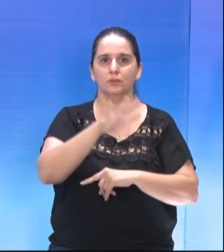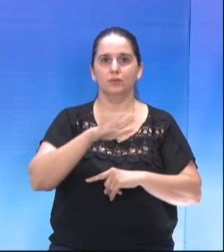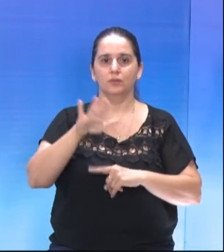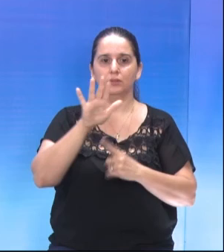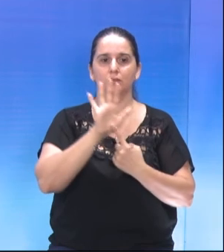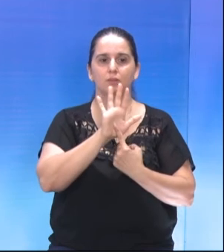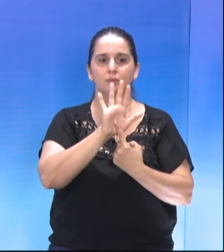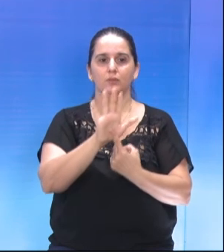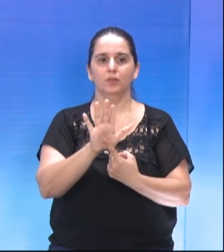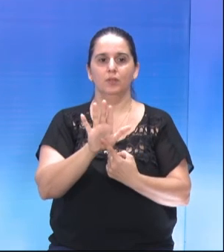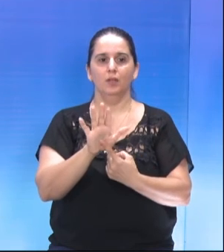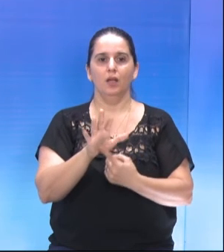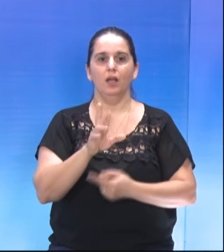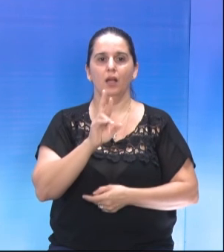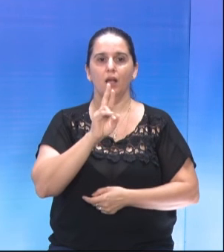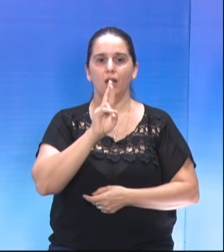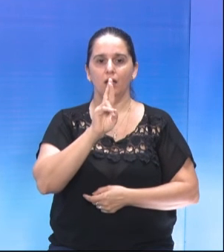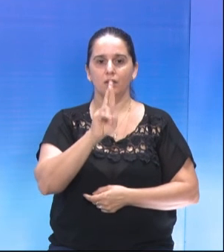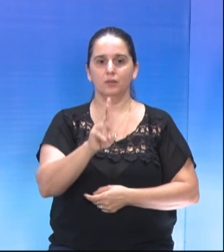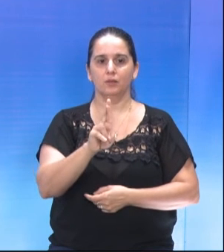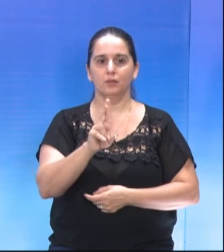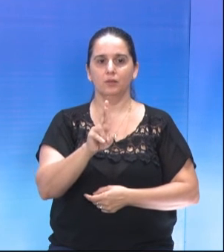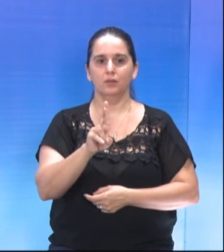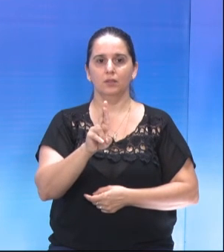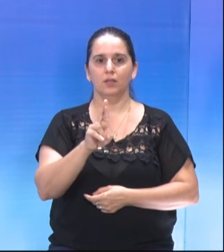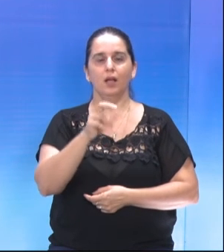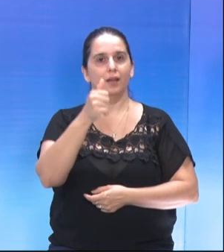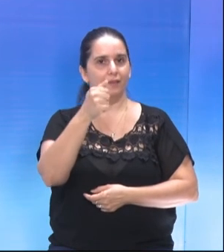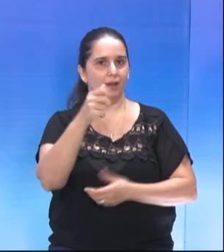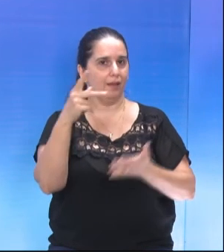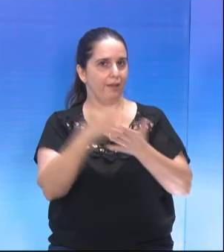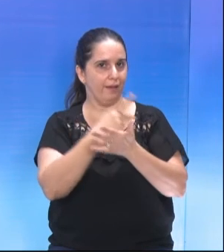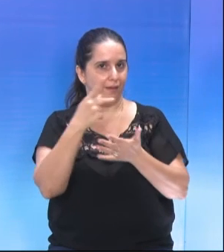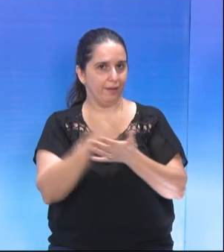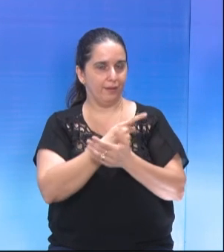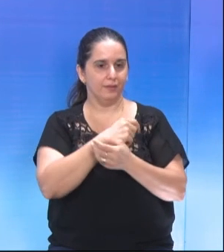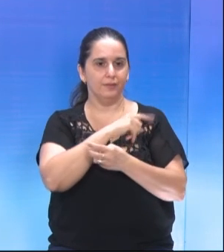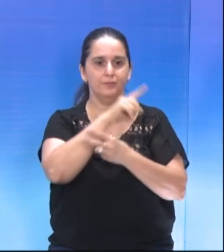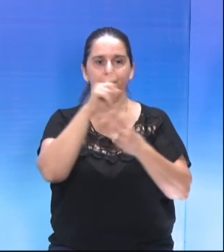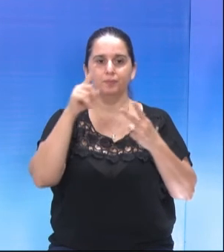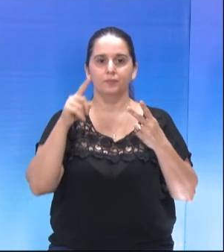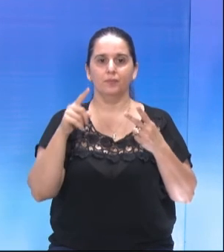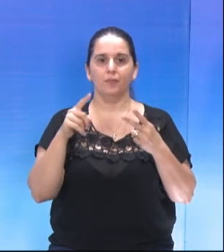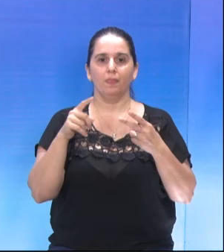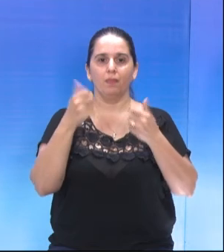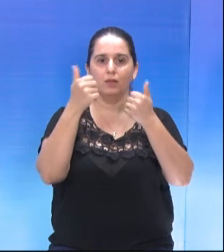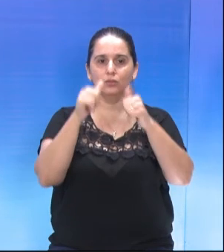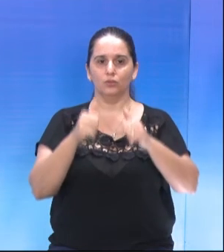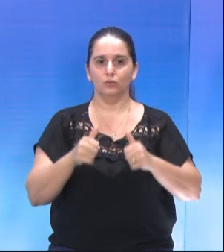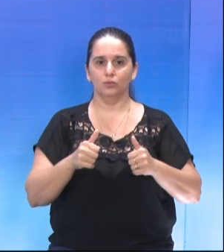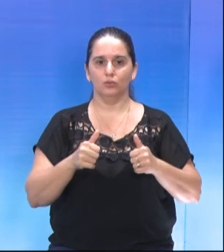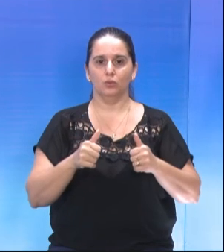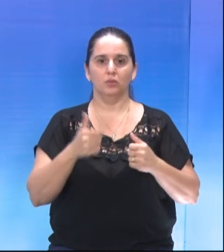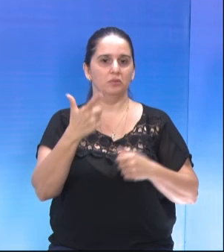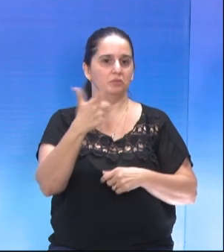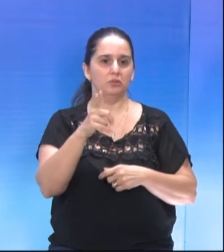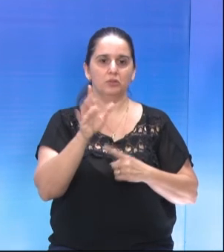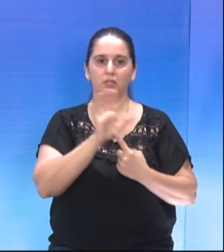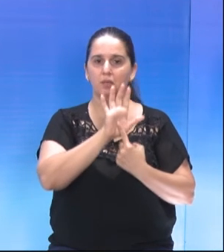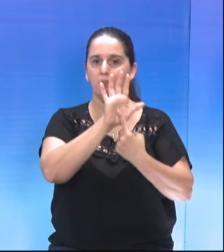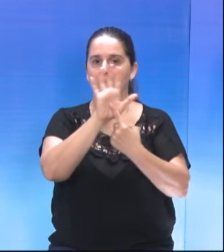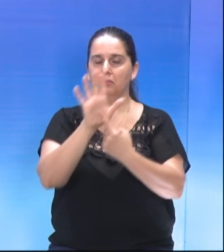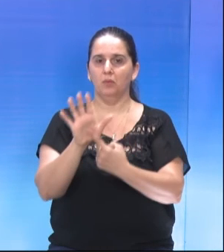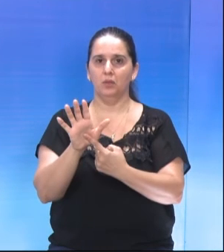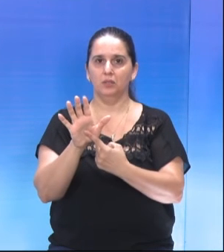produzida. Então, aí nós podemos ver que a letra A é a questão incorreta, a obra Estrutura